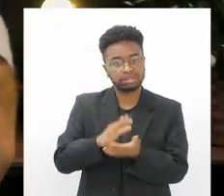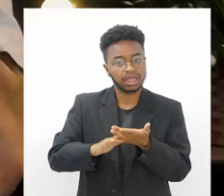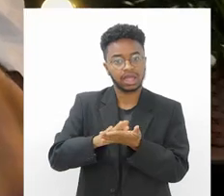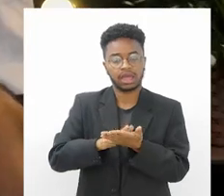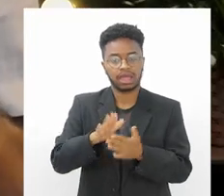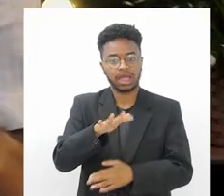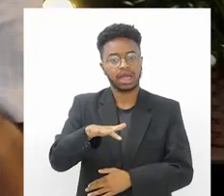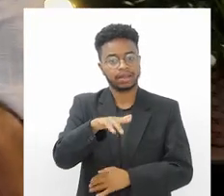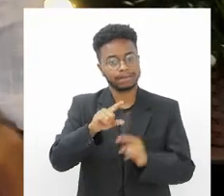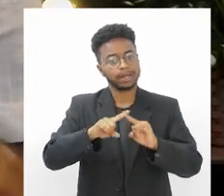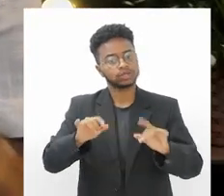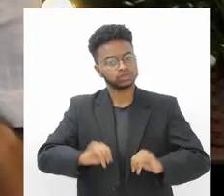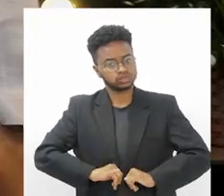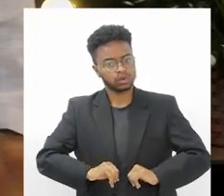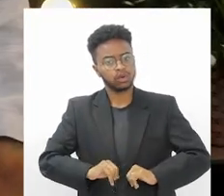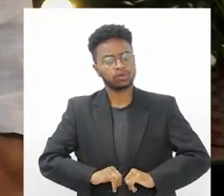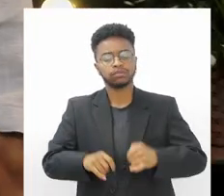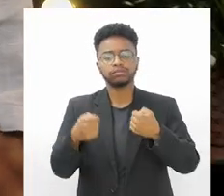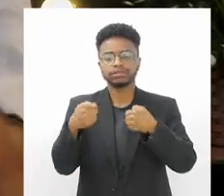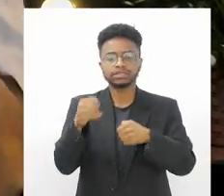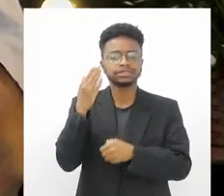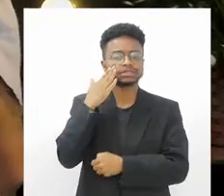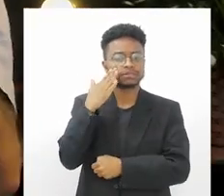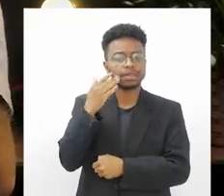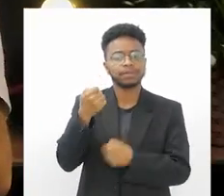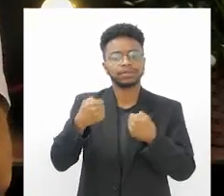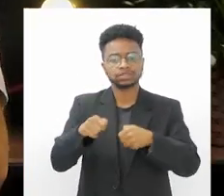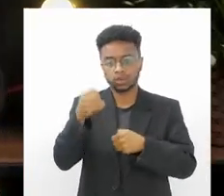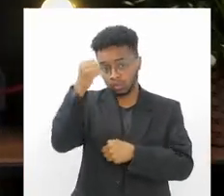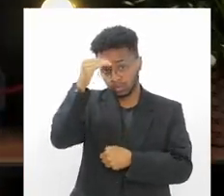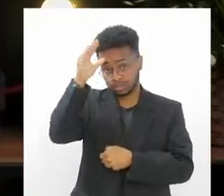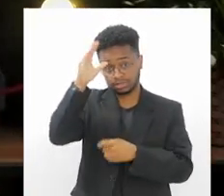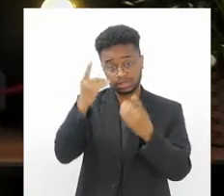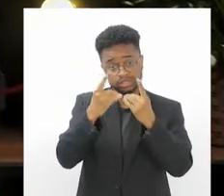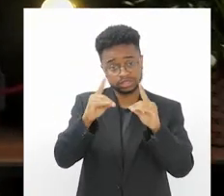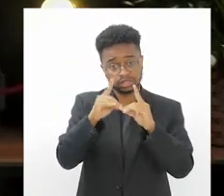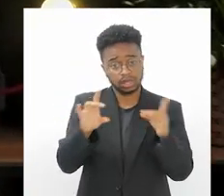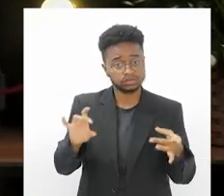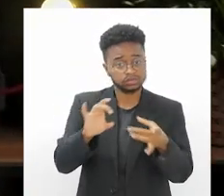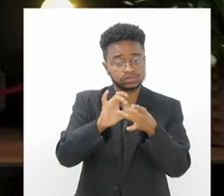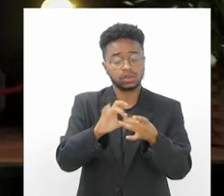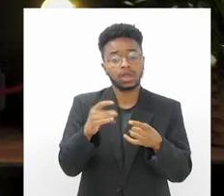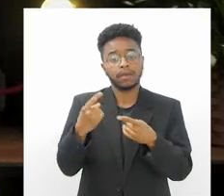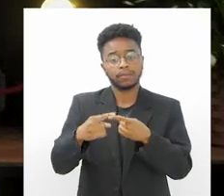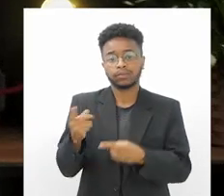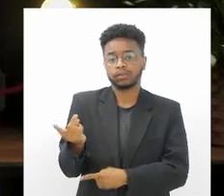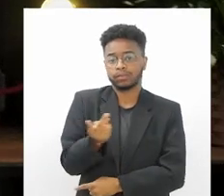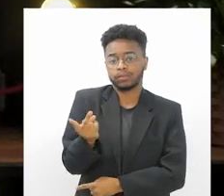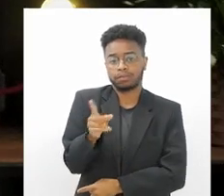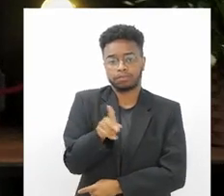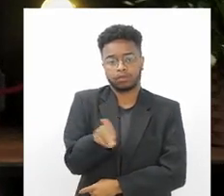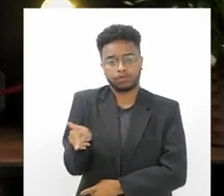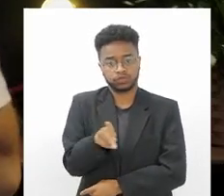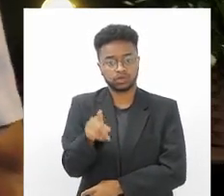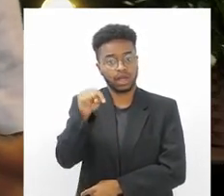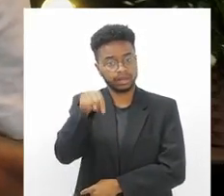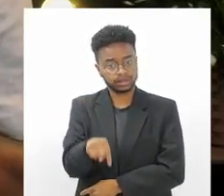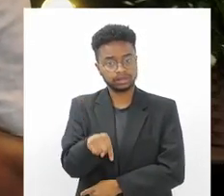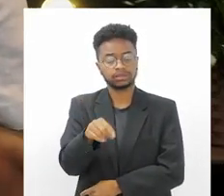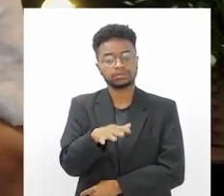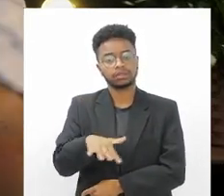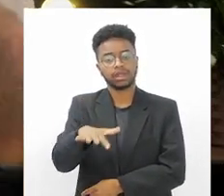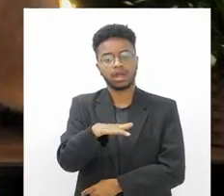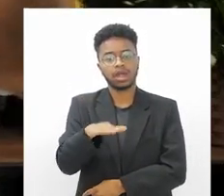mas que está sofrendo também, ele tem que ter esse conhecimento didático. Sim. Dos dois professores que estão